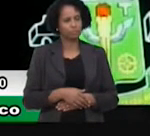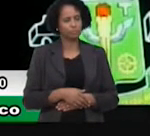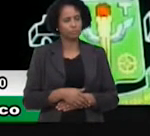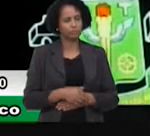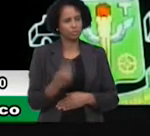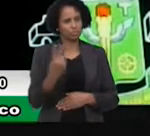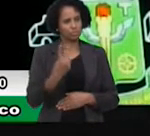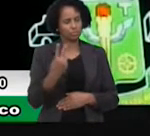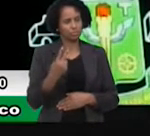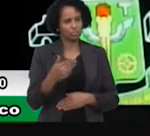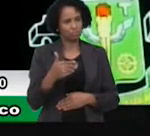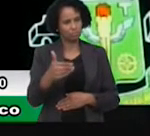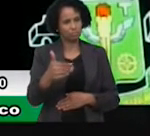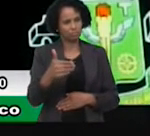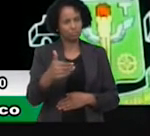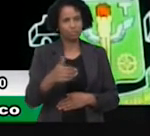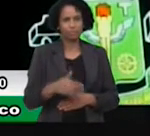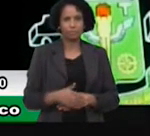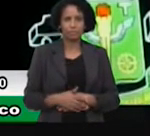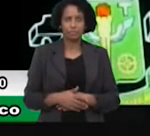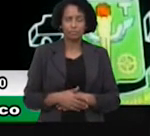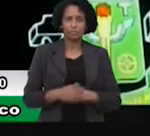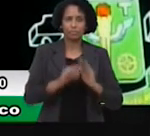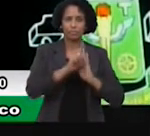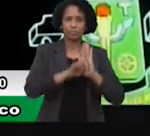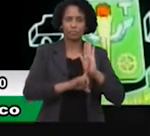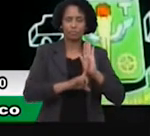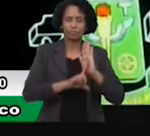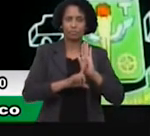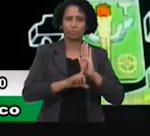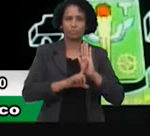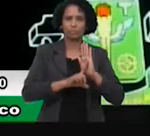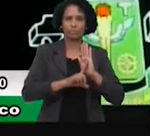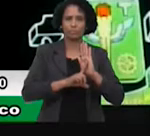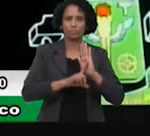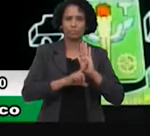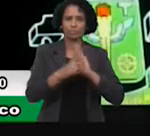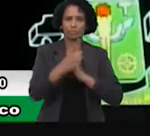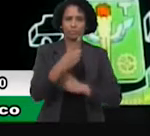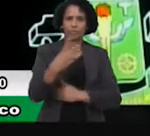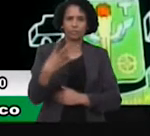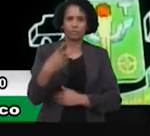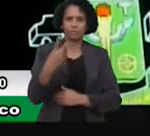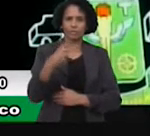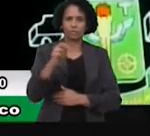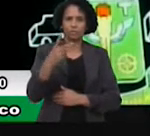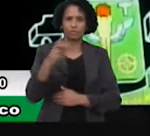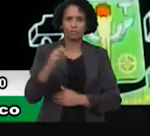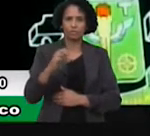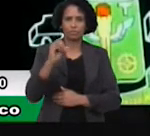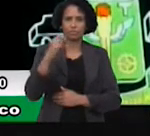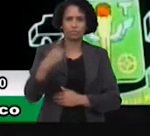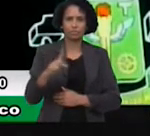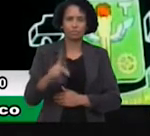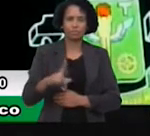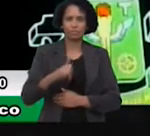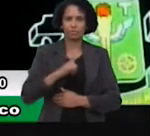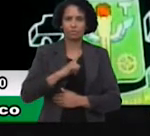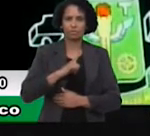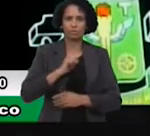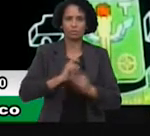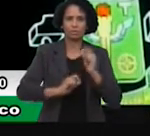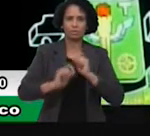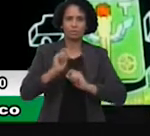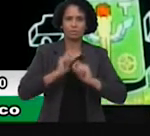segunda. Projeto de lei de número 114/2020 da Prefeitura do Município de Osasco estima a receita e fixa a